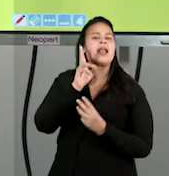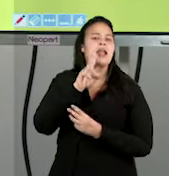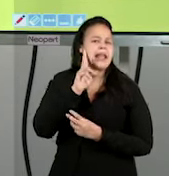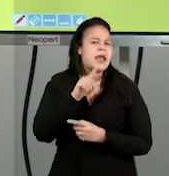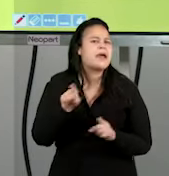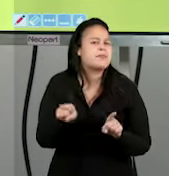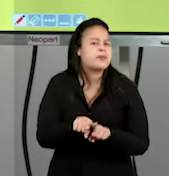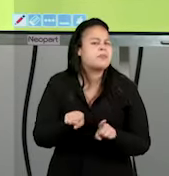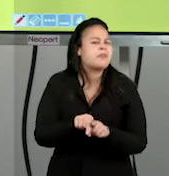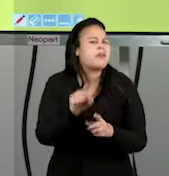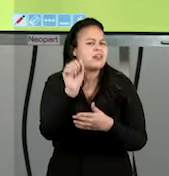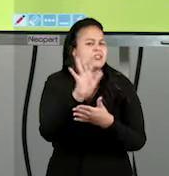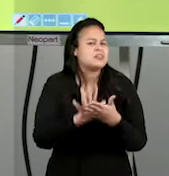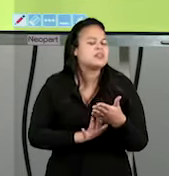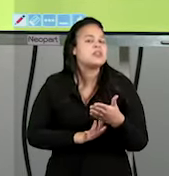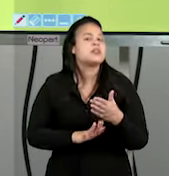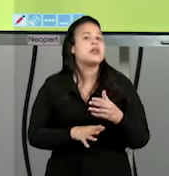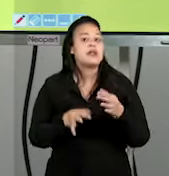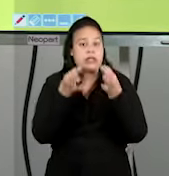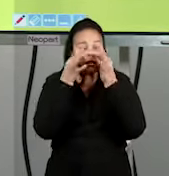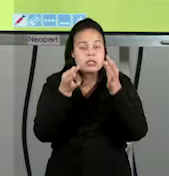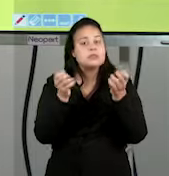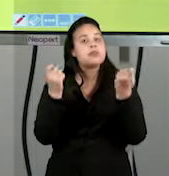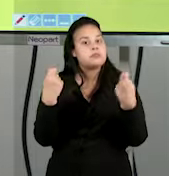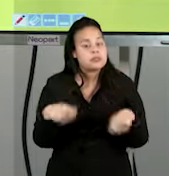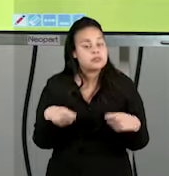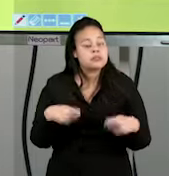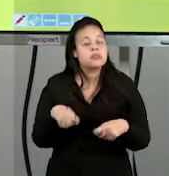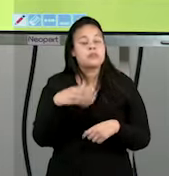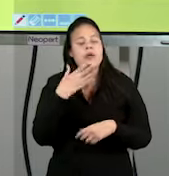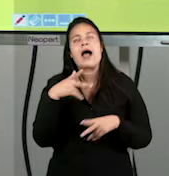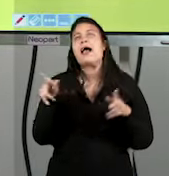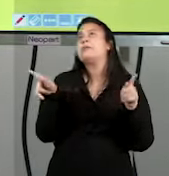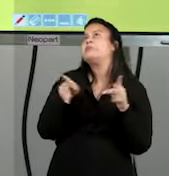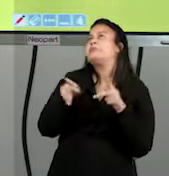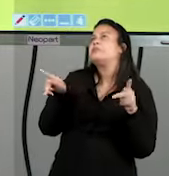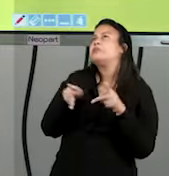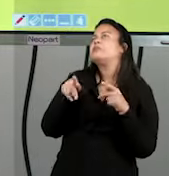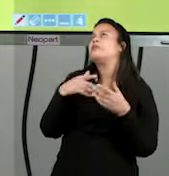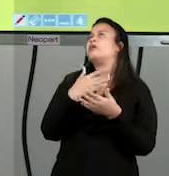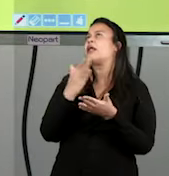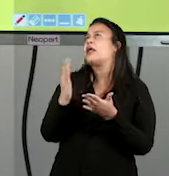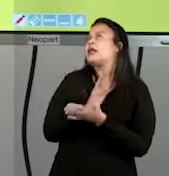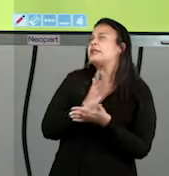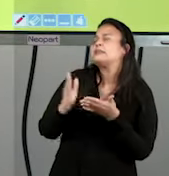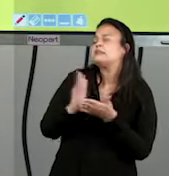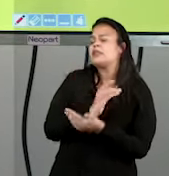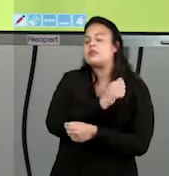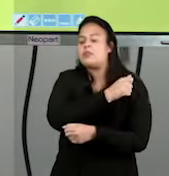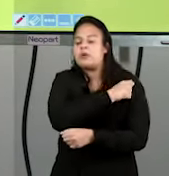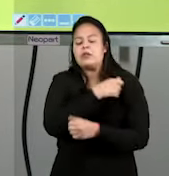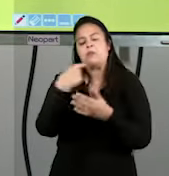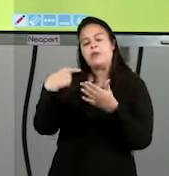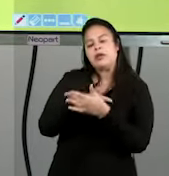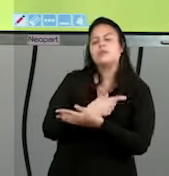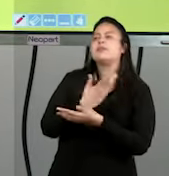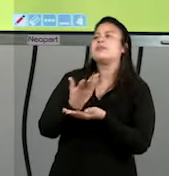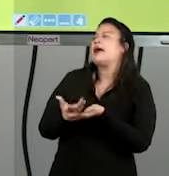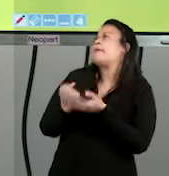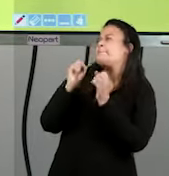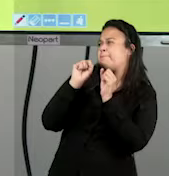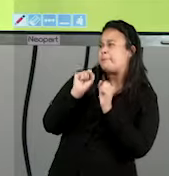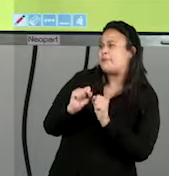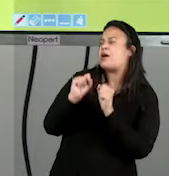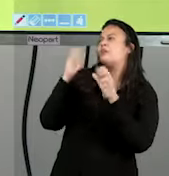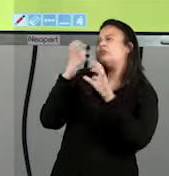dos exercícios que eu chamei a atenção? Ah, professora, muitas vezes o aluno pergunta, eu